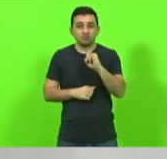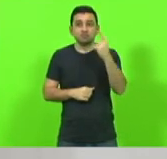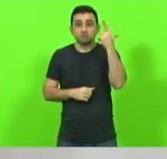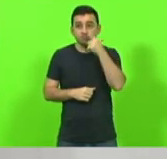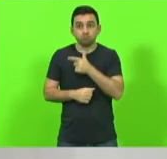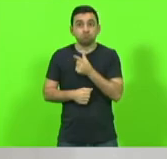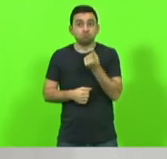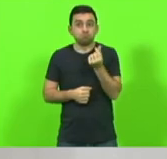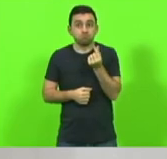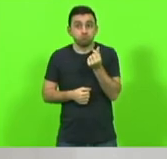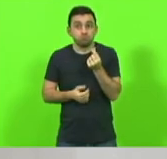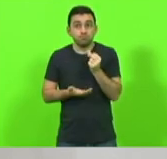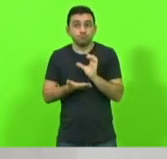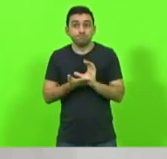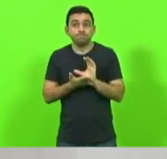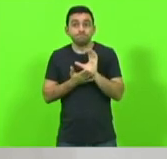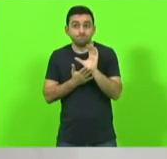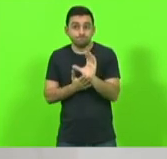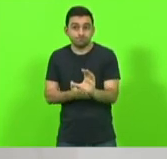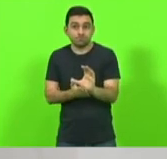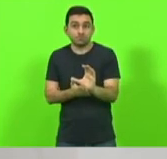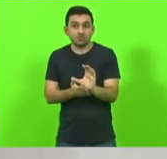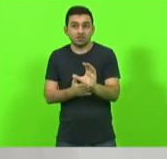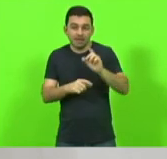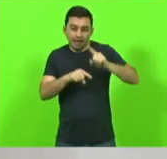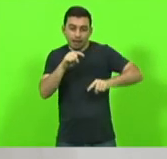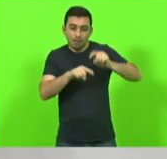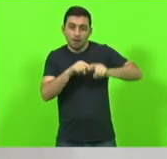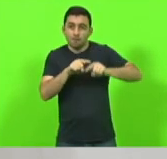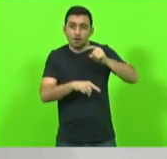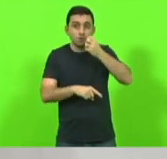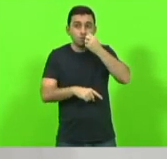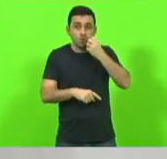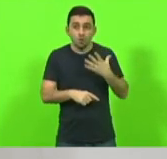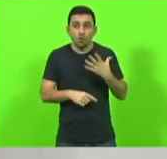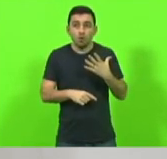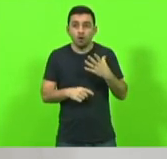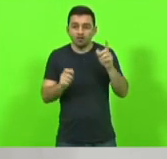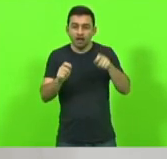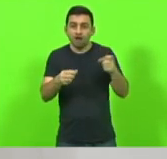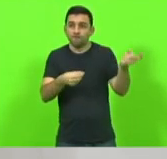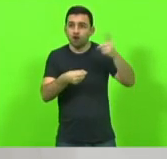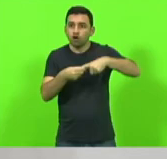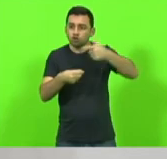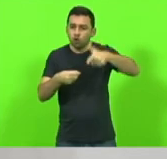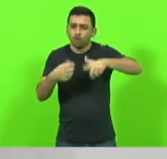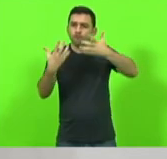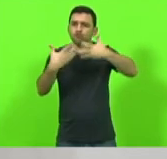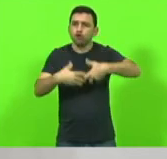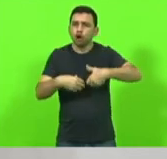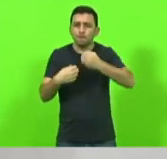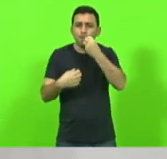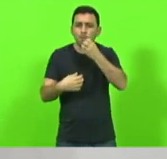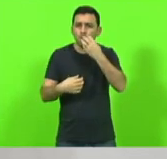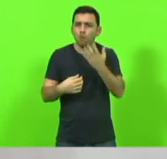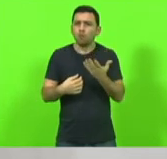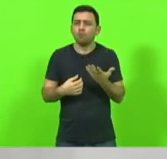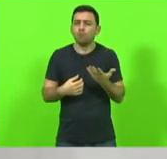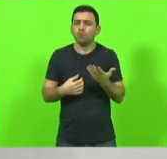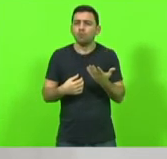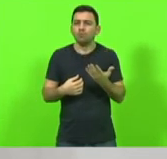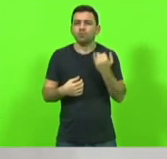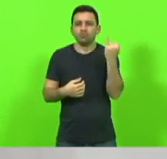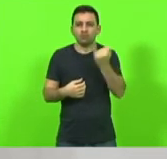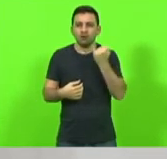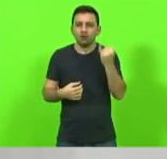recurso, consegue fazer com equipamento desse, volte a funcionar, você sabe a importância que